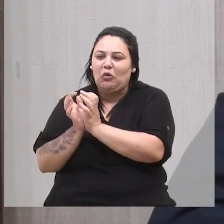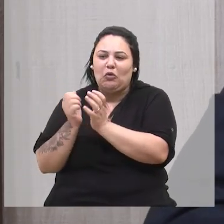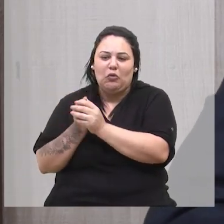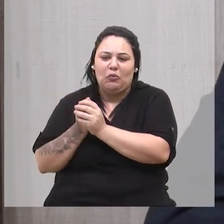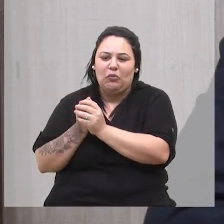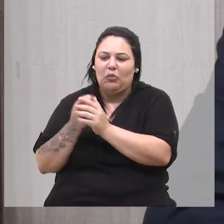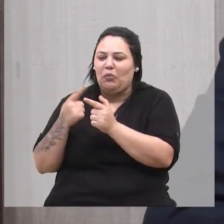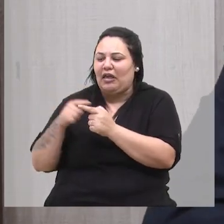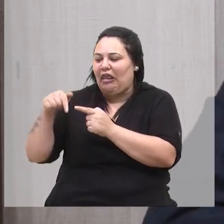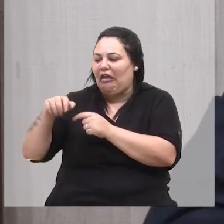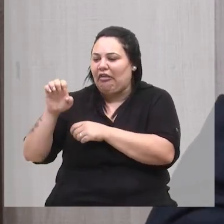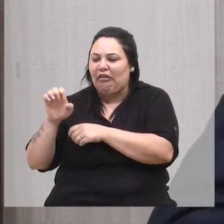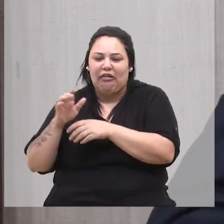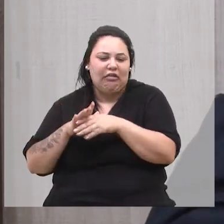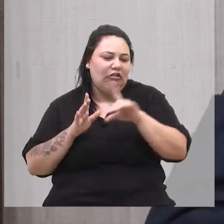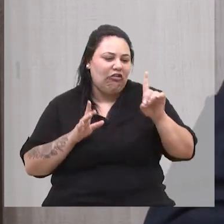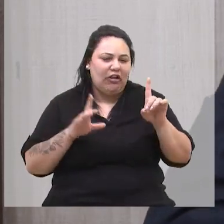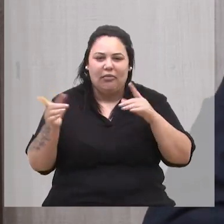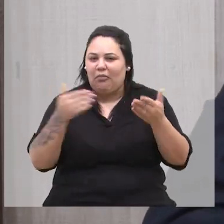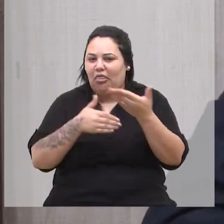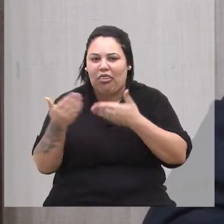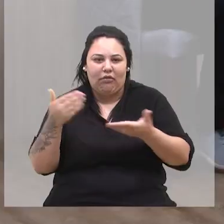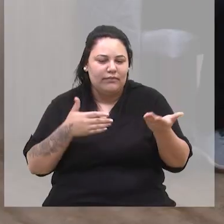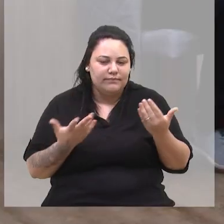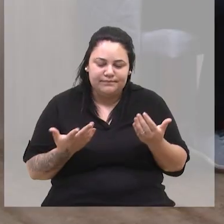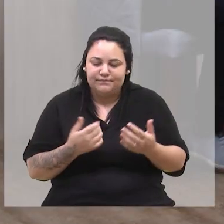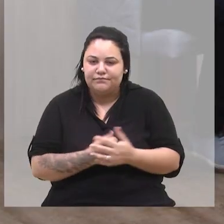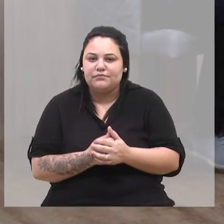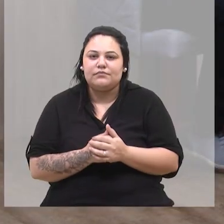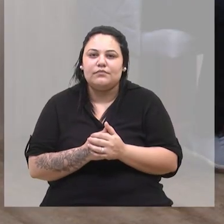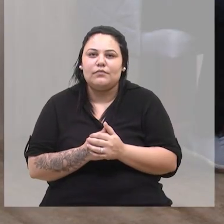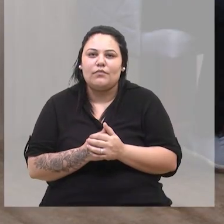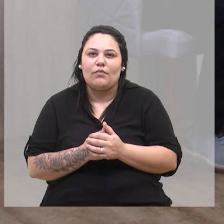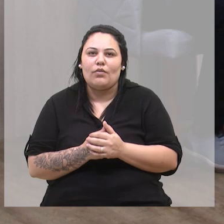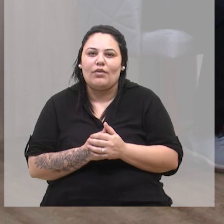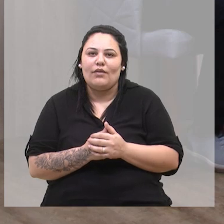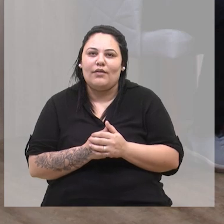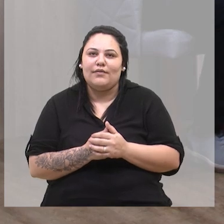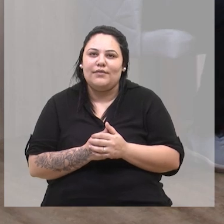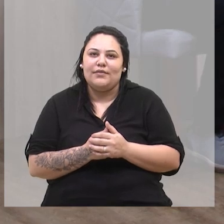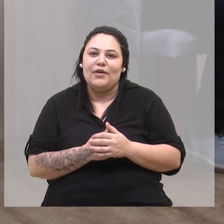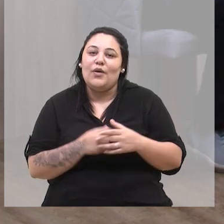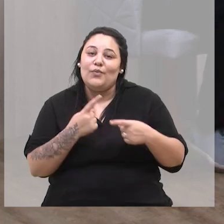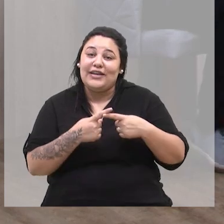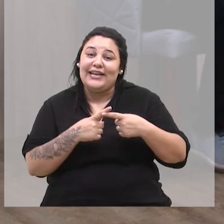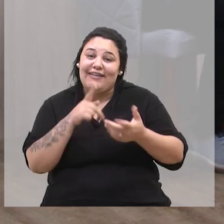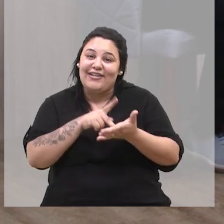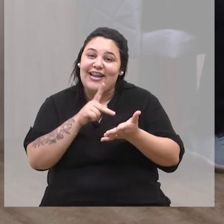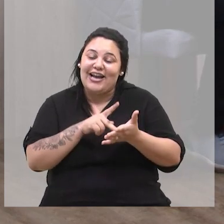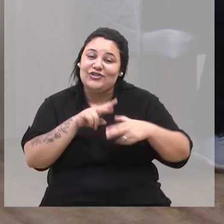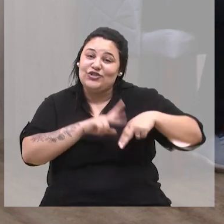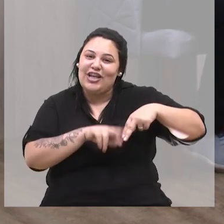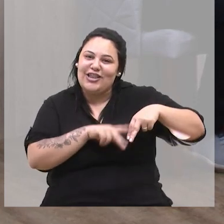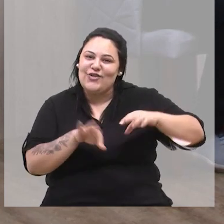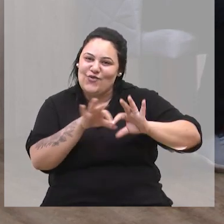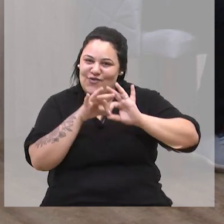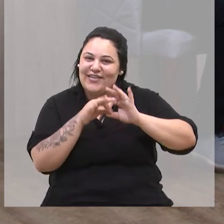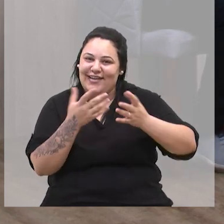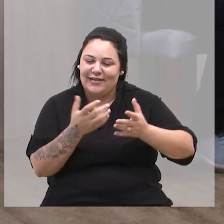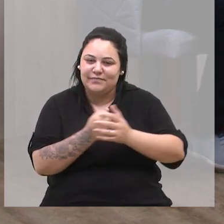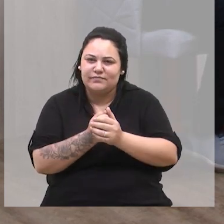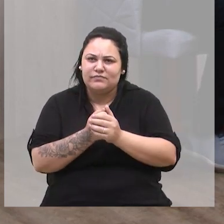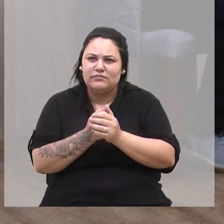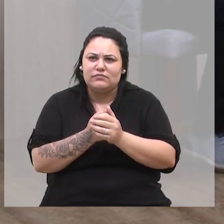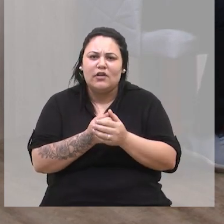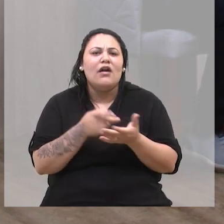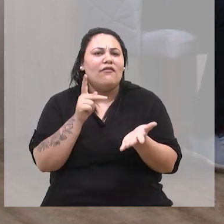aqui, porque ela é de esquerda, eu sou de direita, ou vice-versa, enfim. O gênero une os parlamentares. Sem dúvida nenhuma, e é um